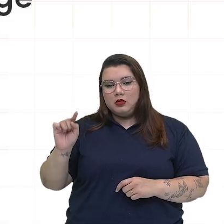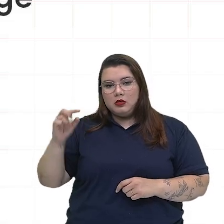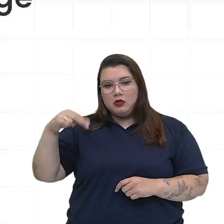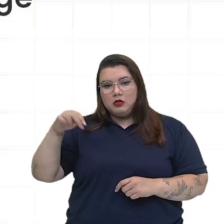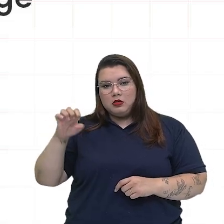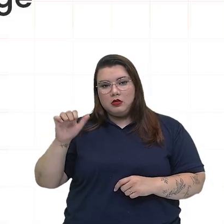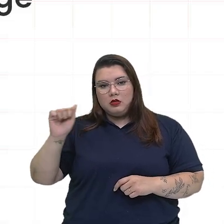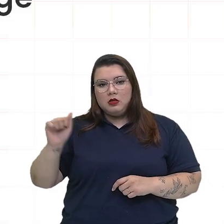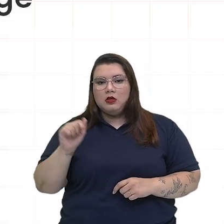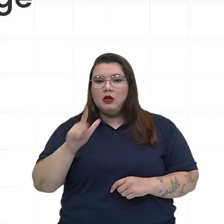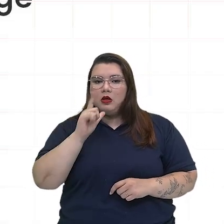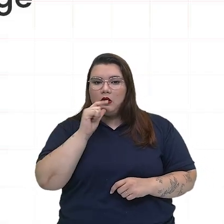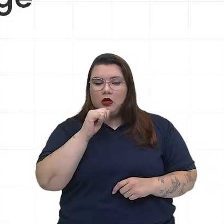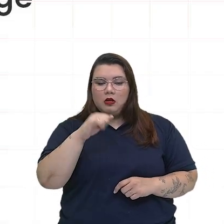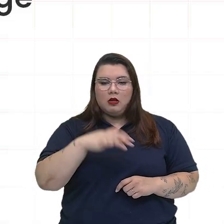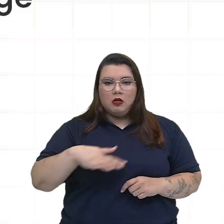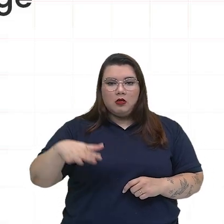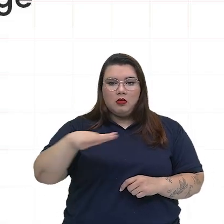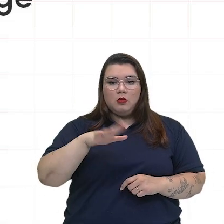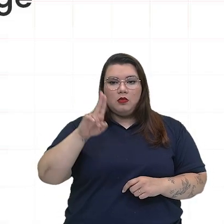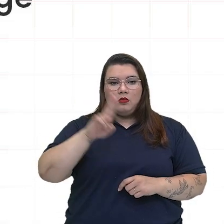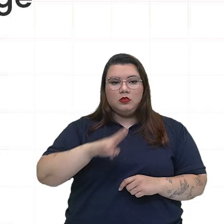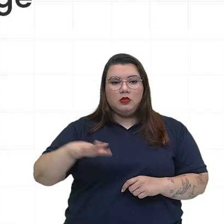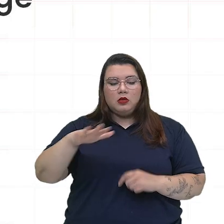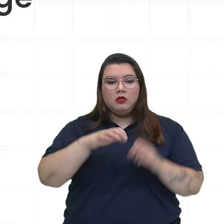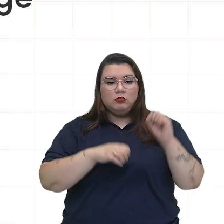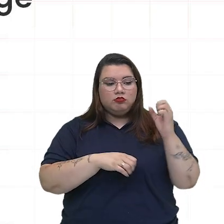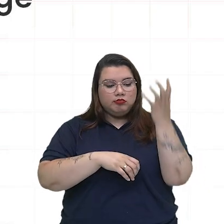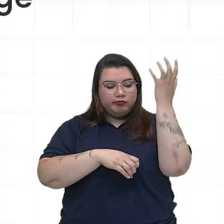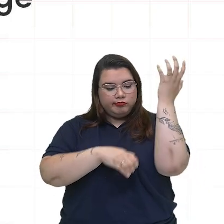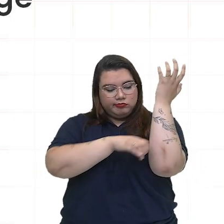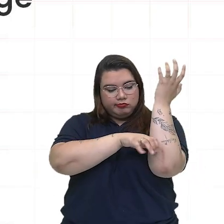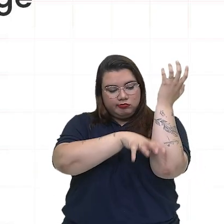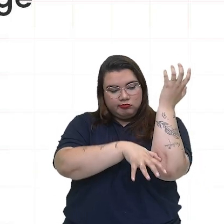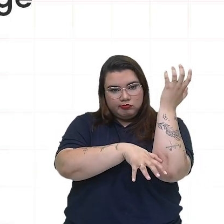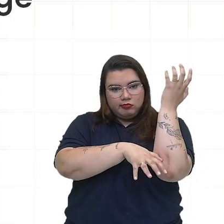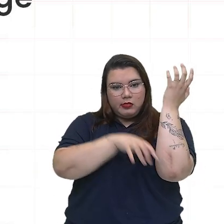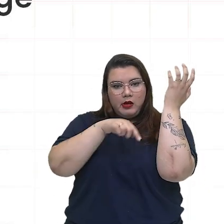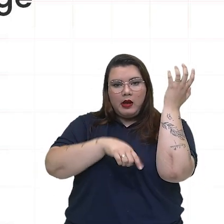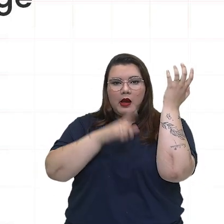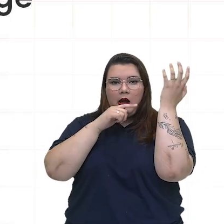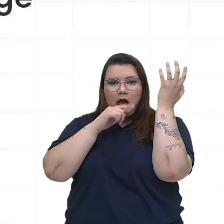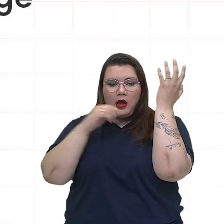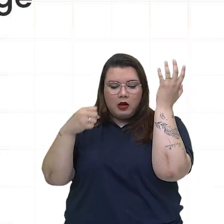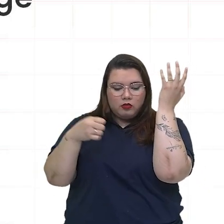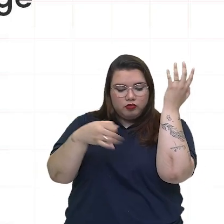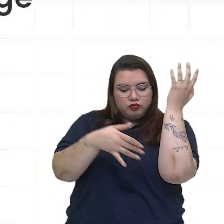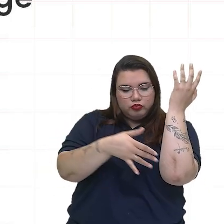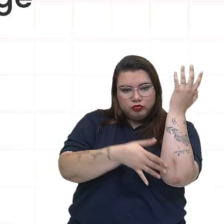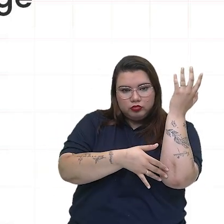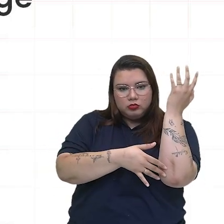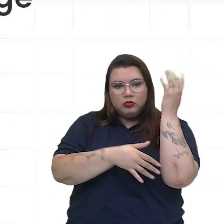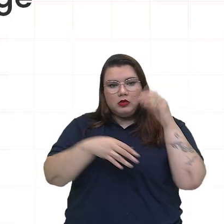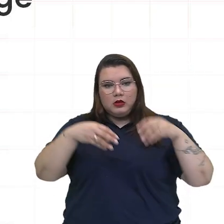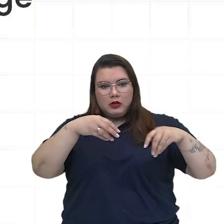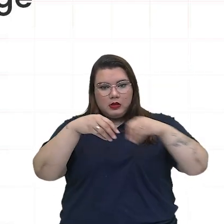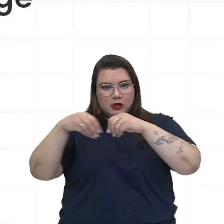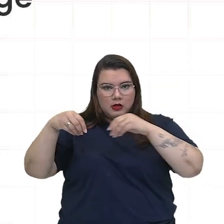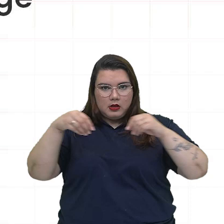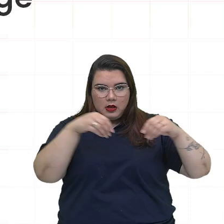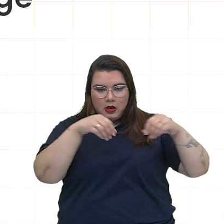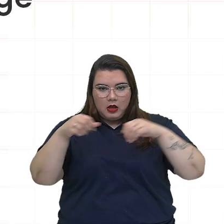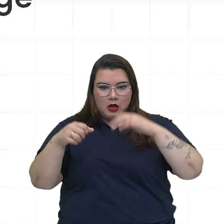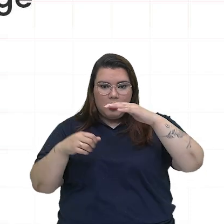aplicada diretamente aí na área das raízes, gente, das plantas, vai estar abaixo